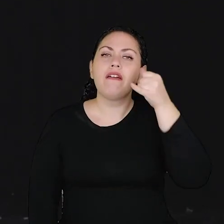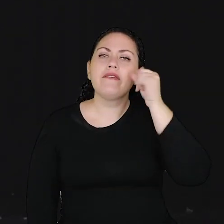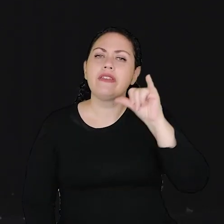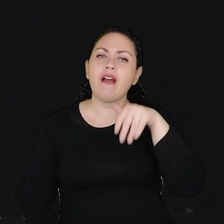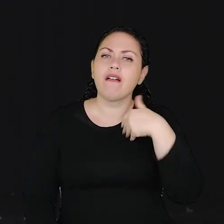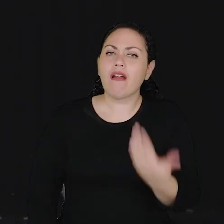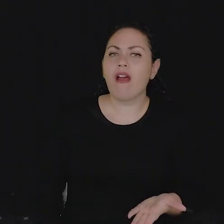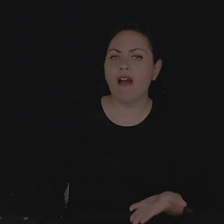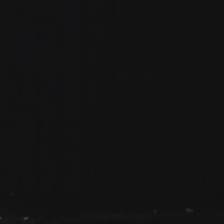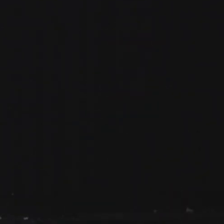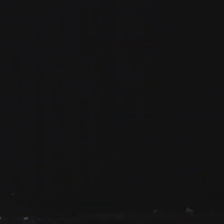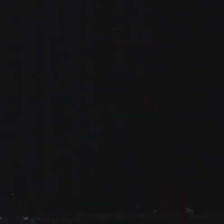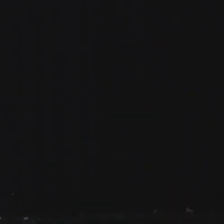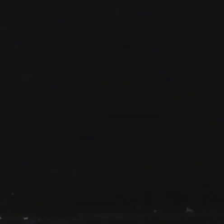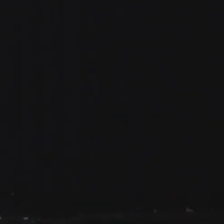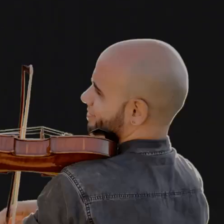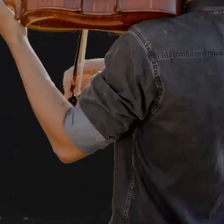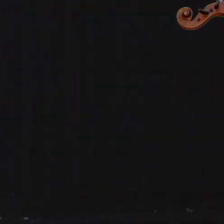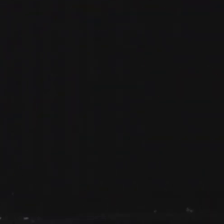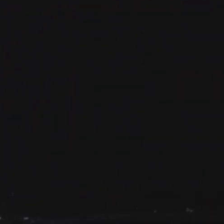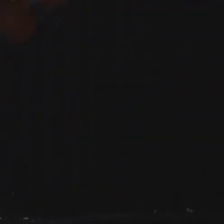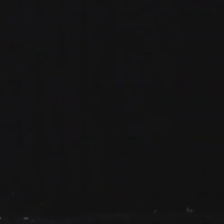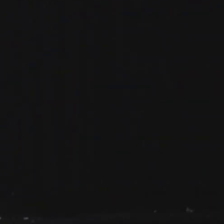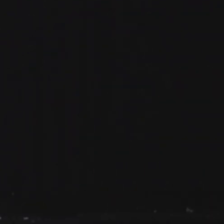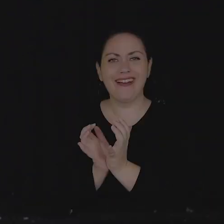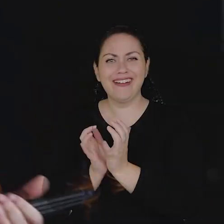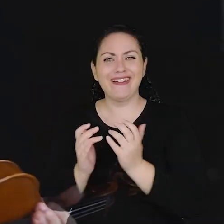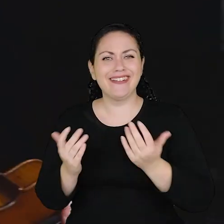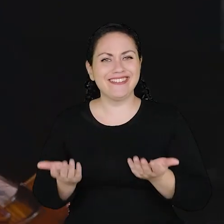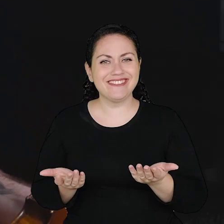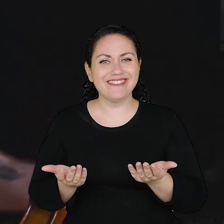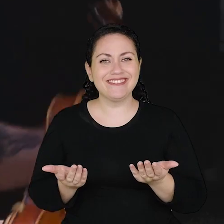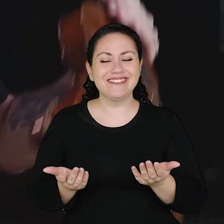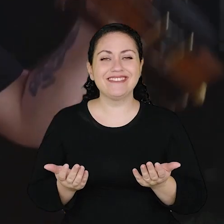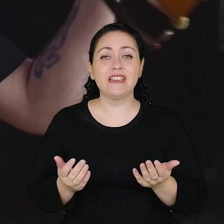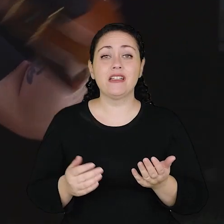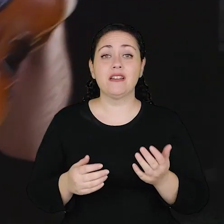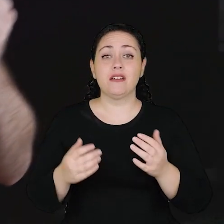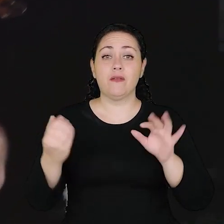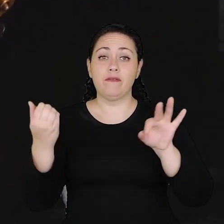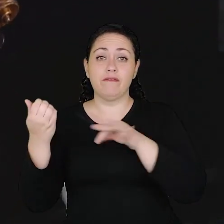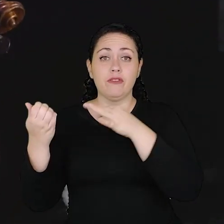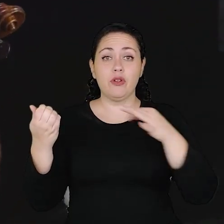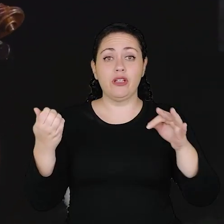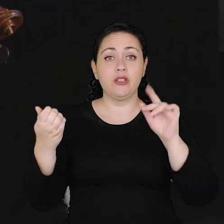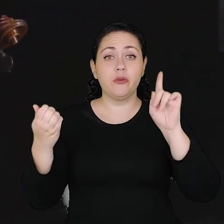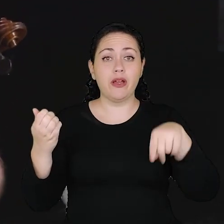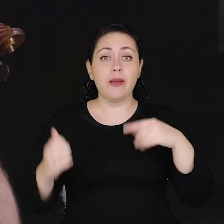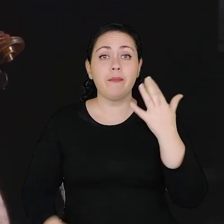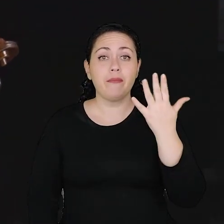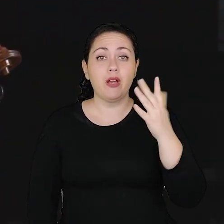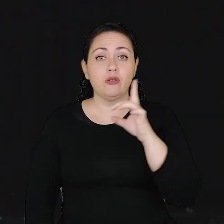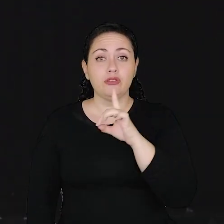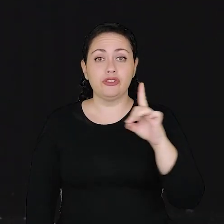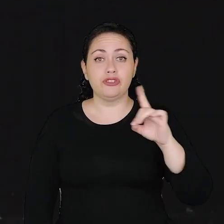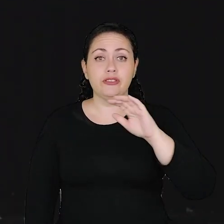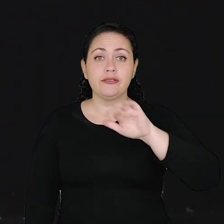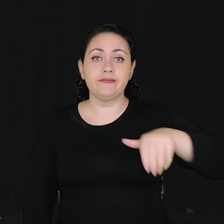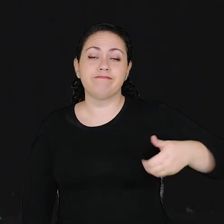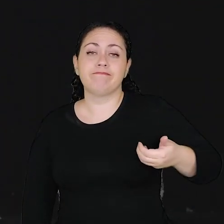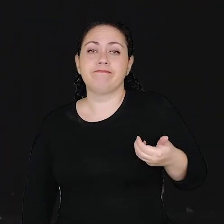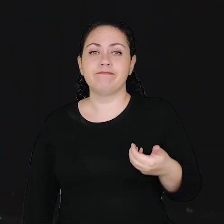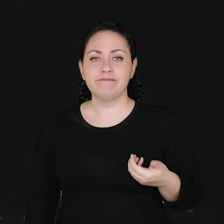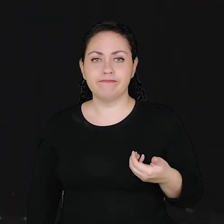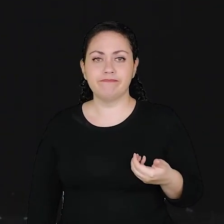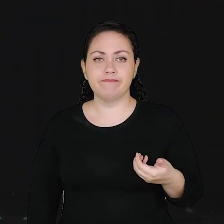derrubar um instrumento, bater no colega. O violino vai no braço direito,